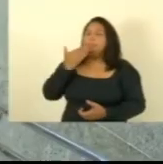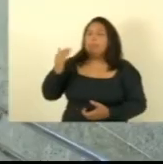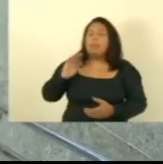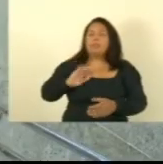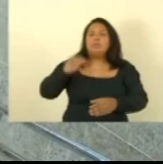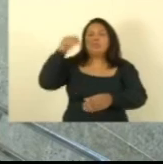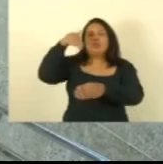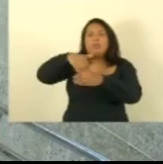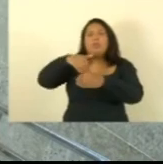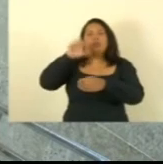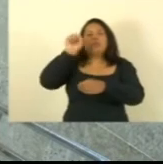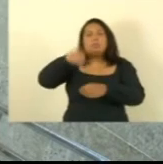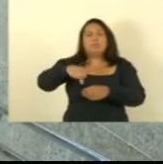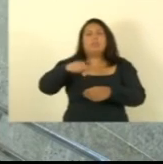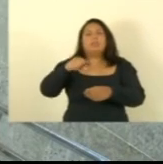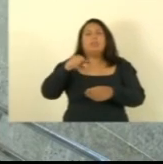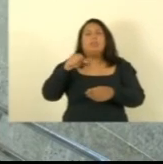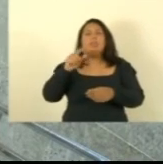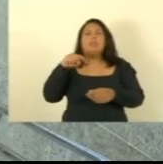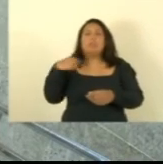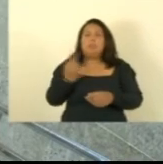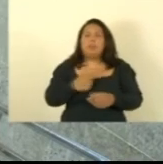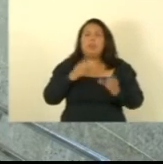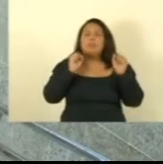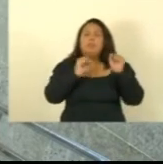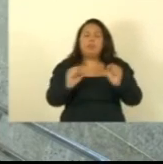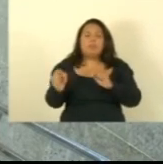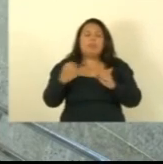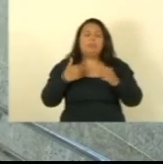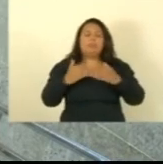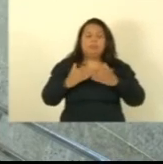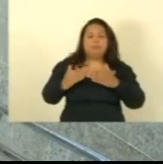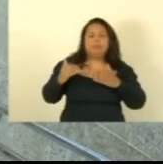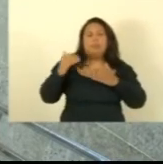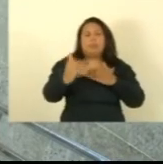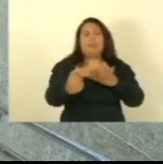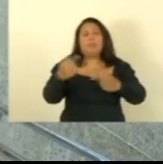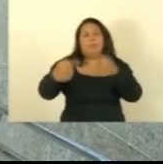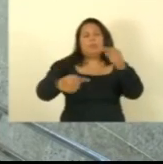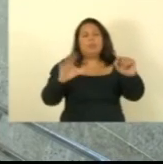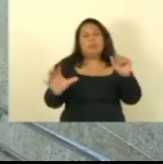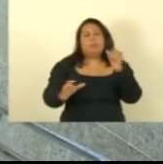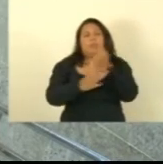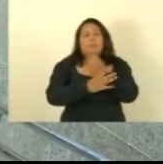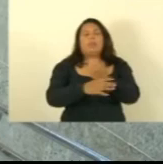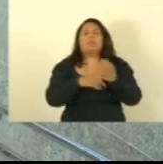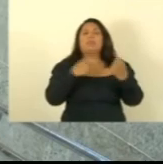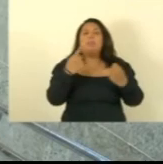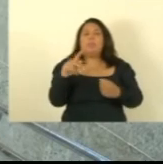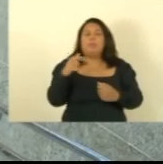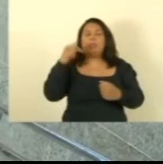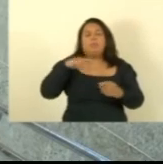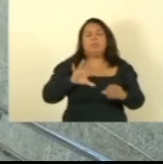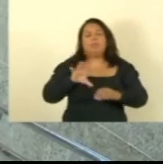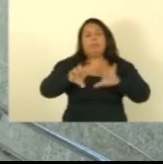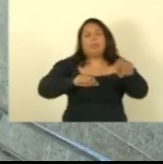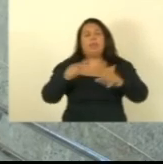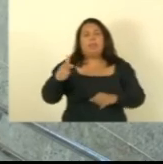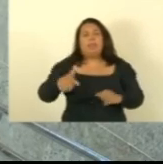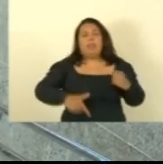voto sim, para que nós possamos avançar na política de segurança pública e apreensão de armas.